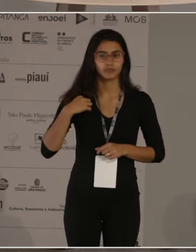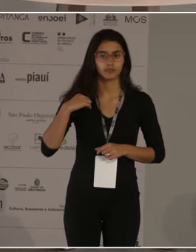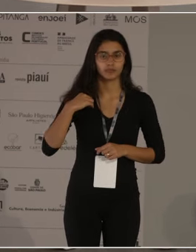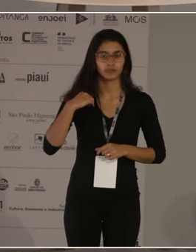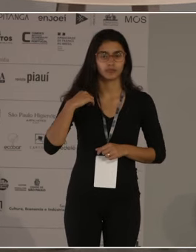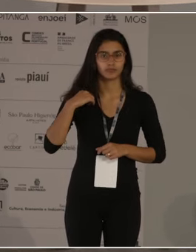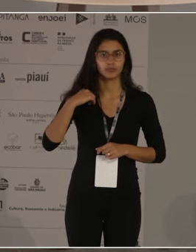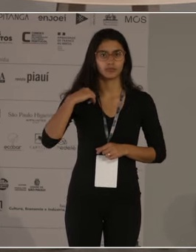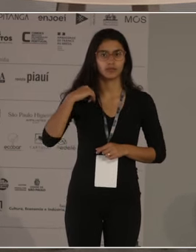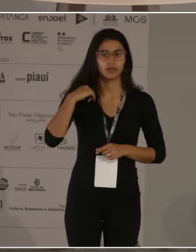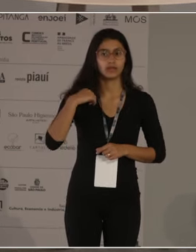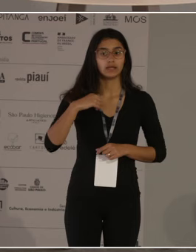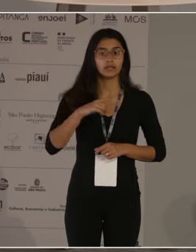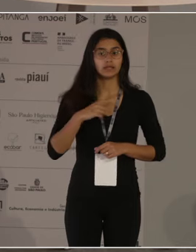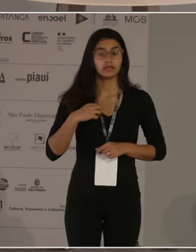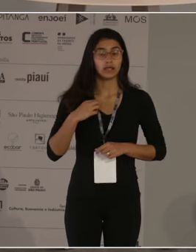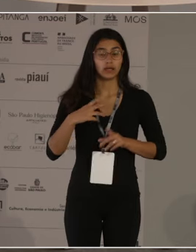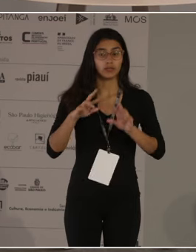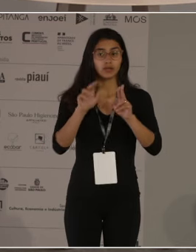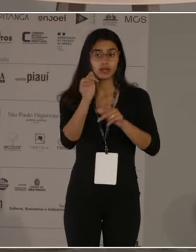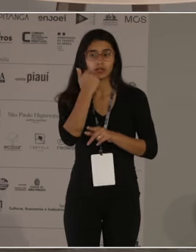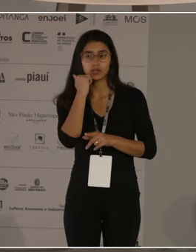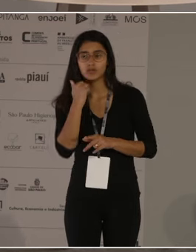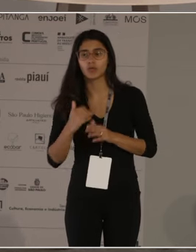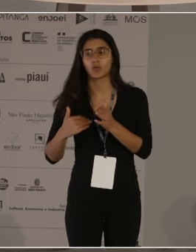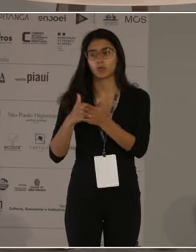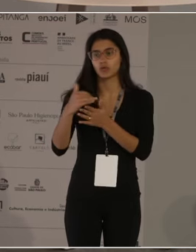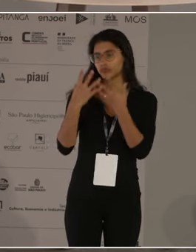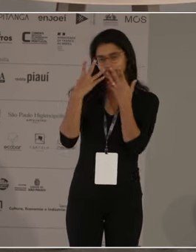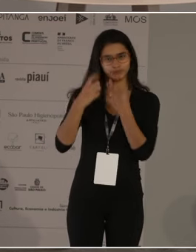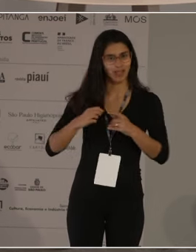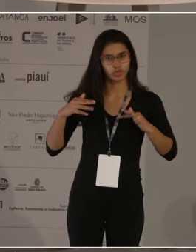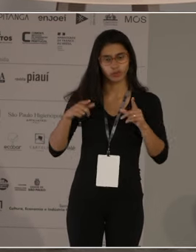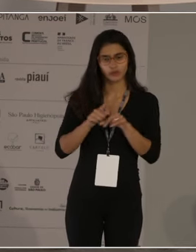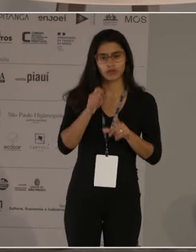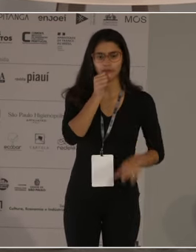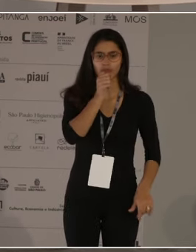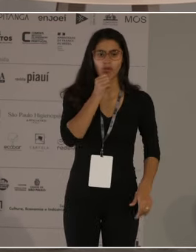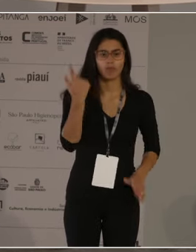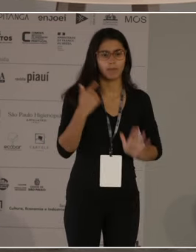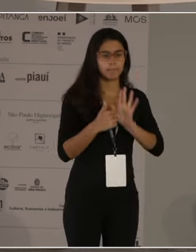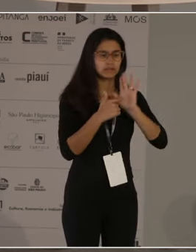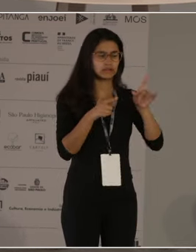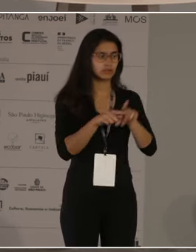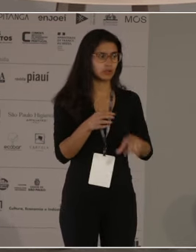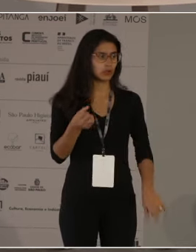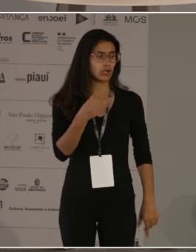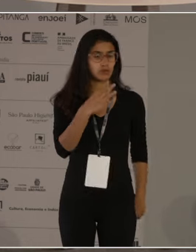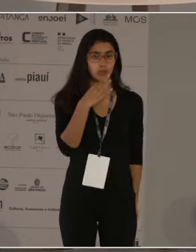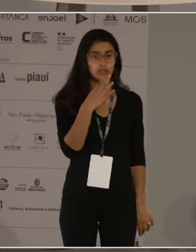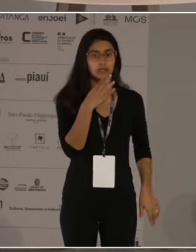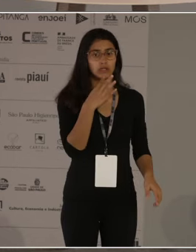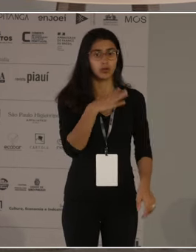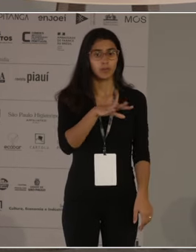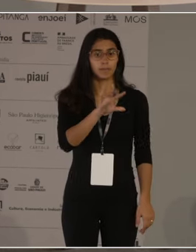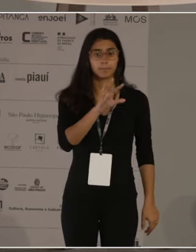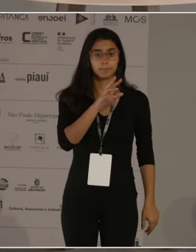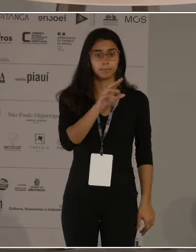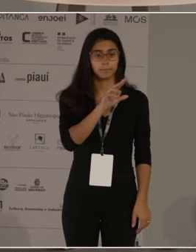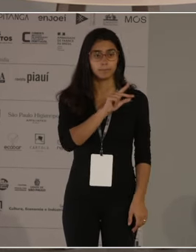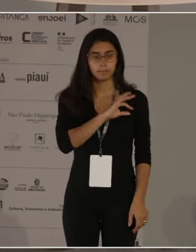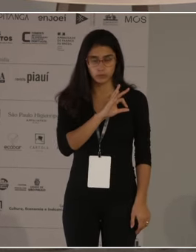essa brigada de cientistas que passou a recusar, a rejeitar tudo que fosse muito velho, que aparecesse nas Américas, ficou conhecido como a polícia de Clóvis,